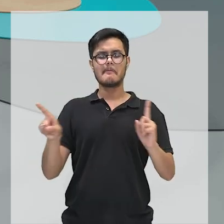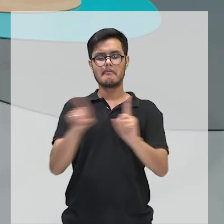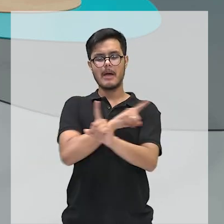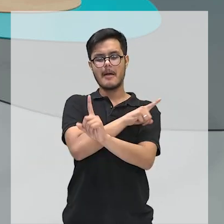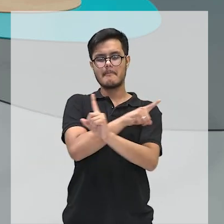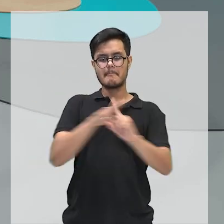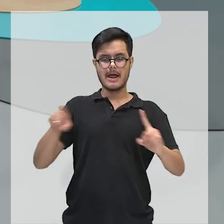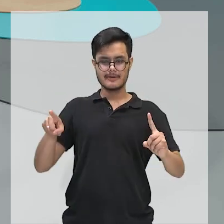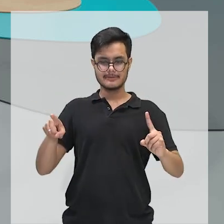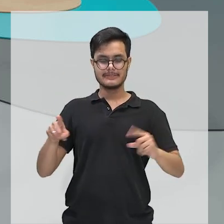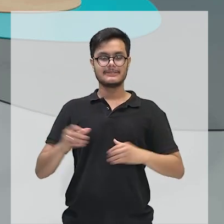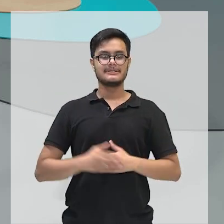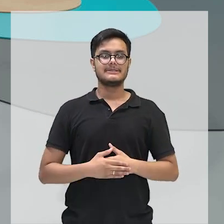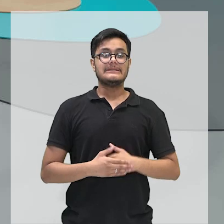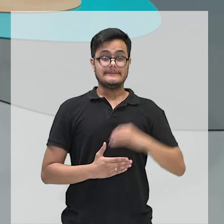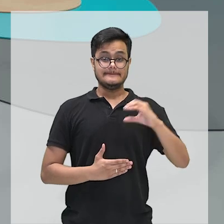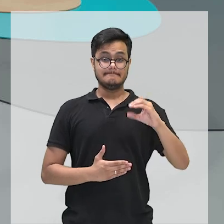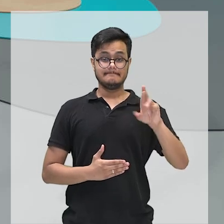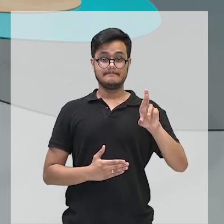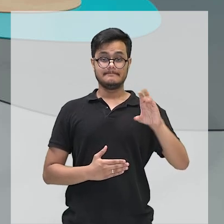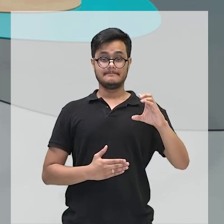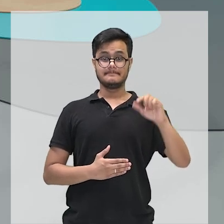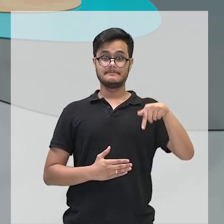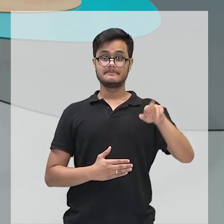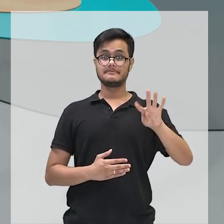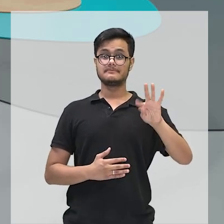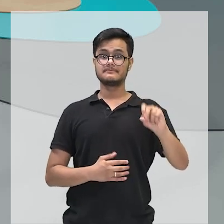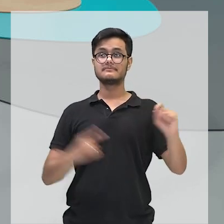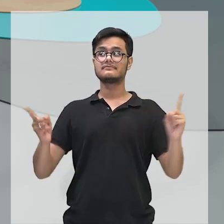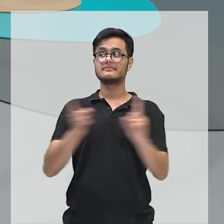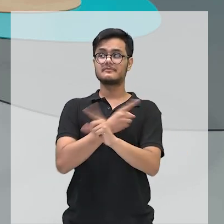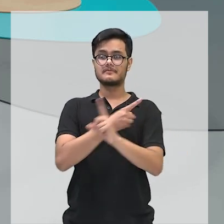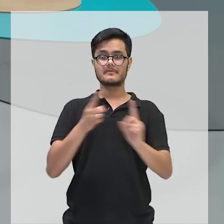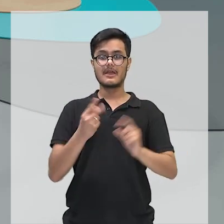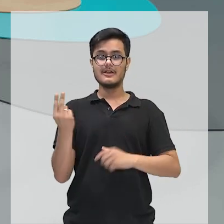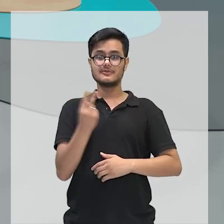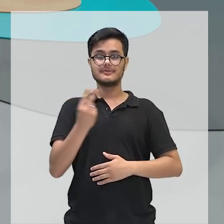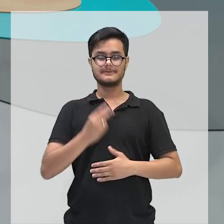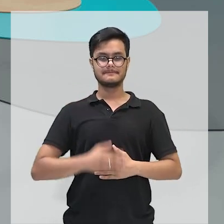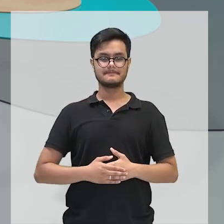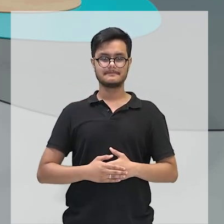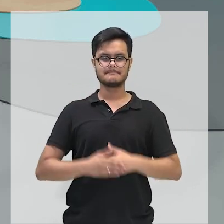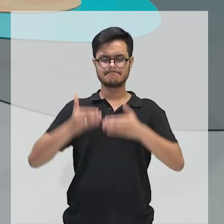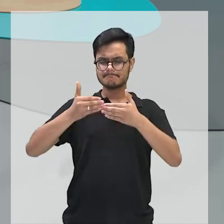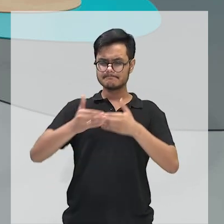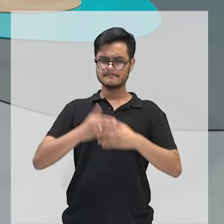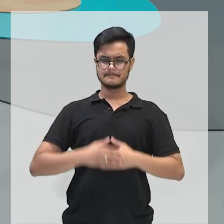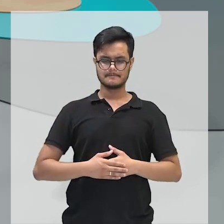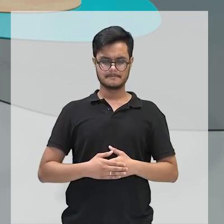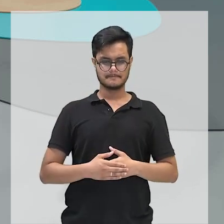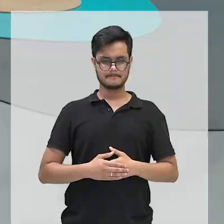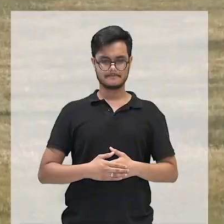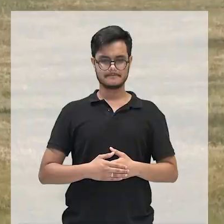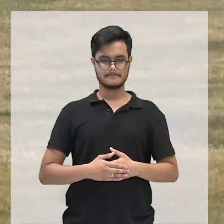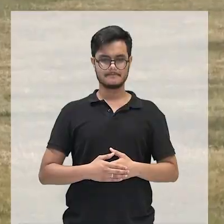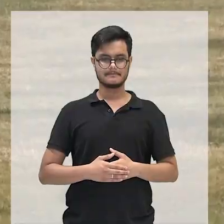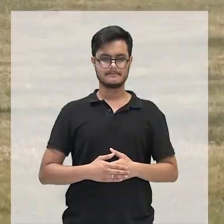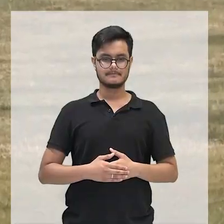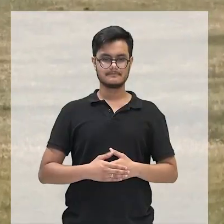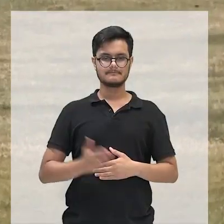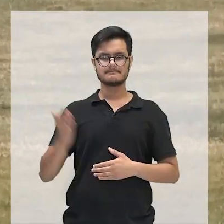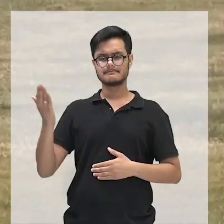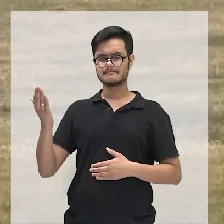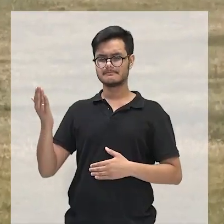do cricket no tacobol e do tacobol no cricket. Iniciando pelo cricket. Observem aí